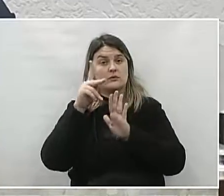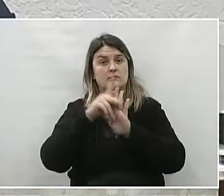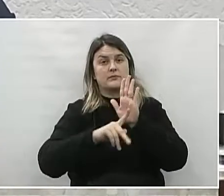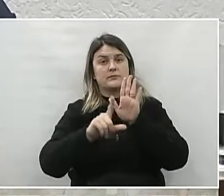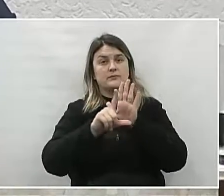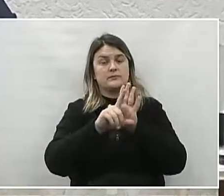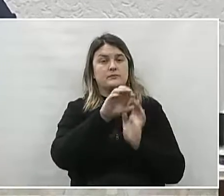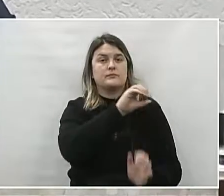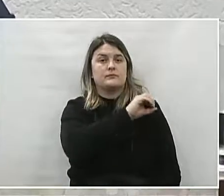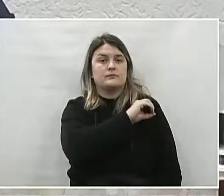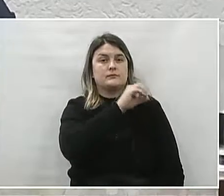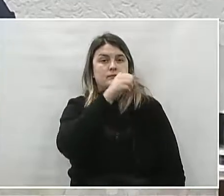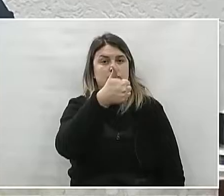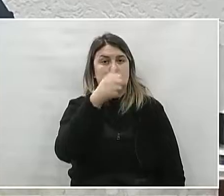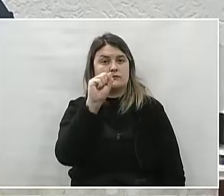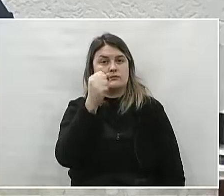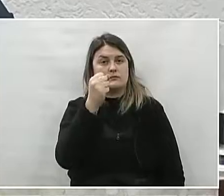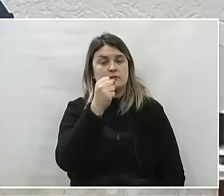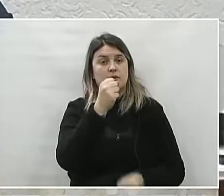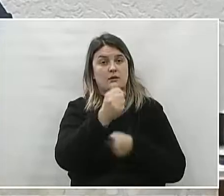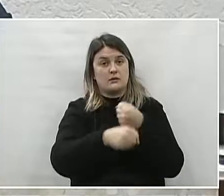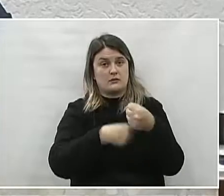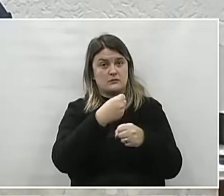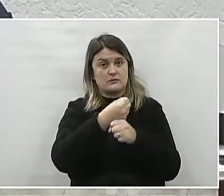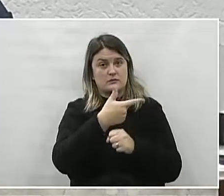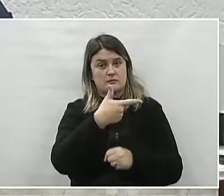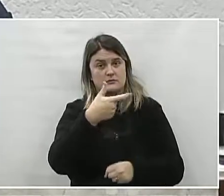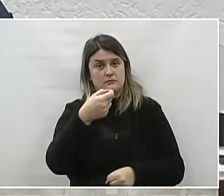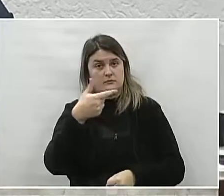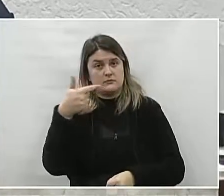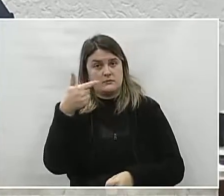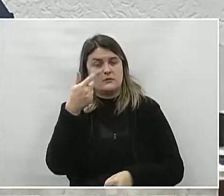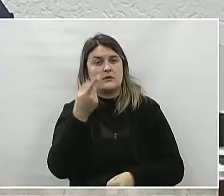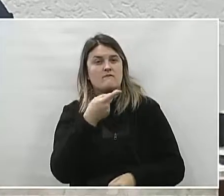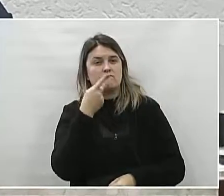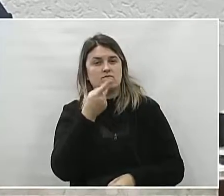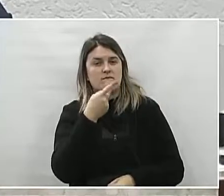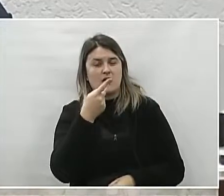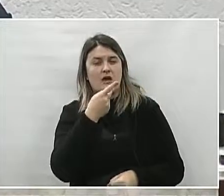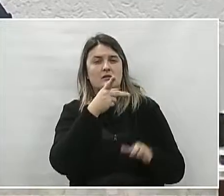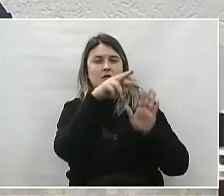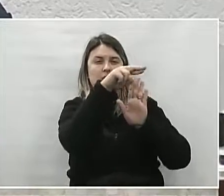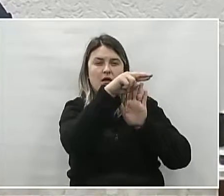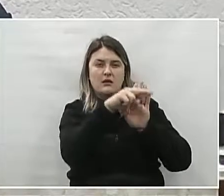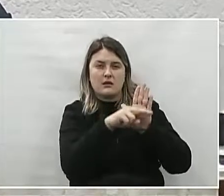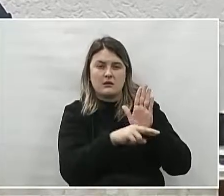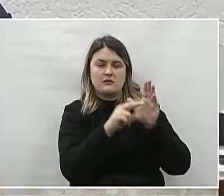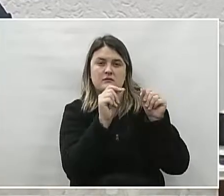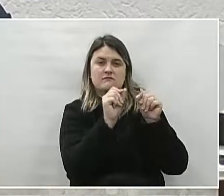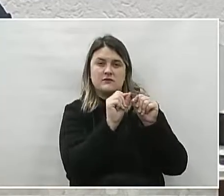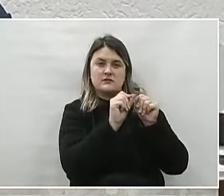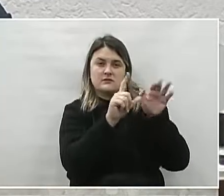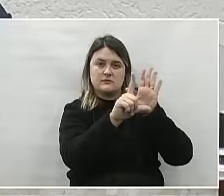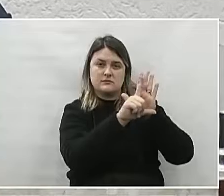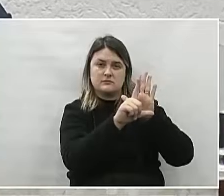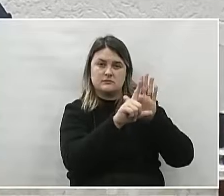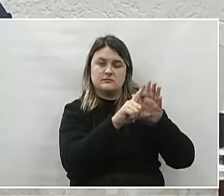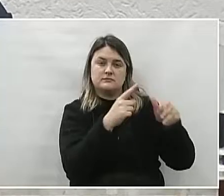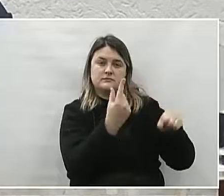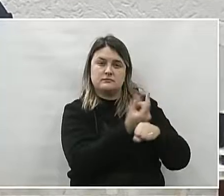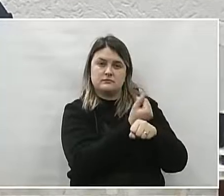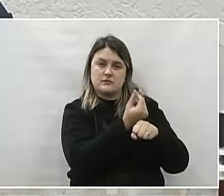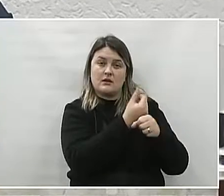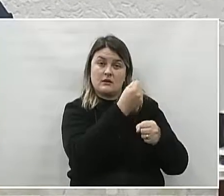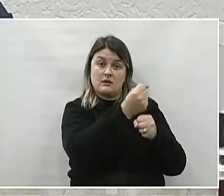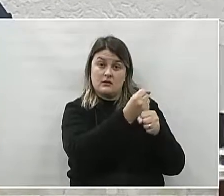projeto de lei ordinária de número 18 de 2022. Dispõe sobre as diretrizes para elaboração da lei orçamentária